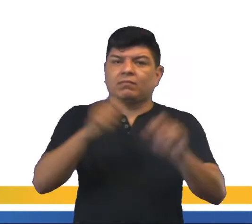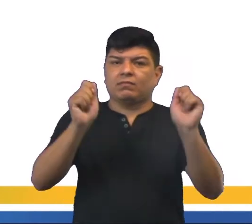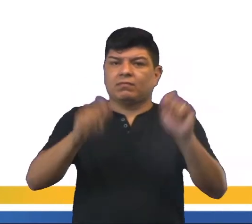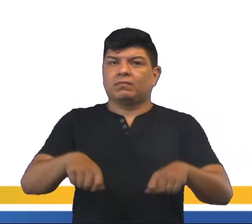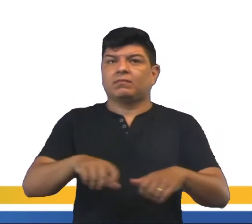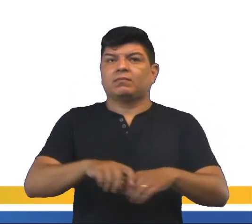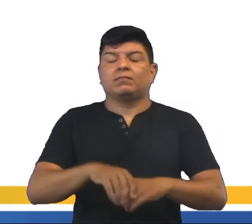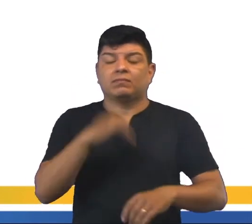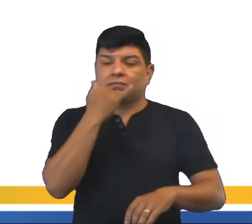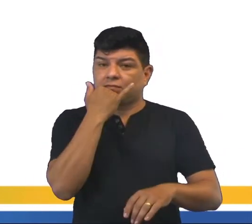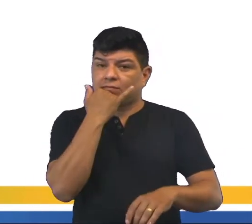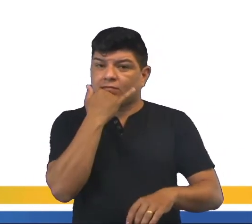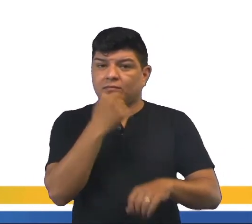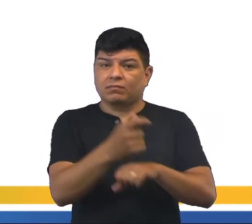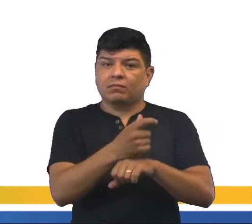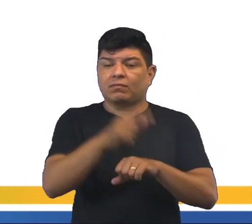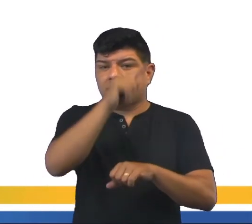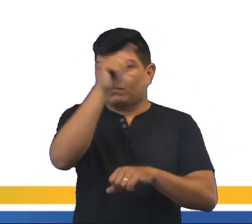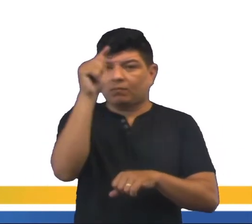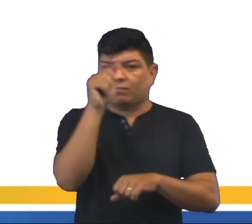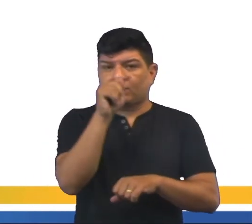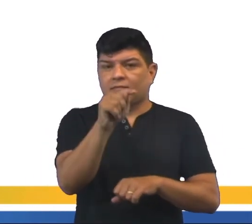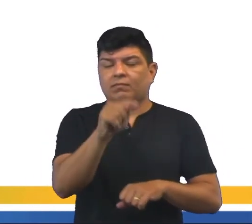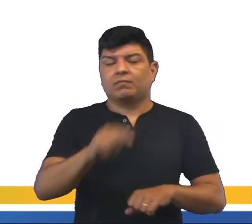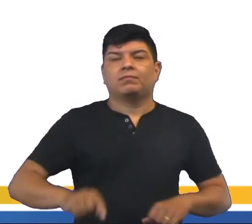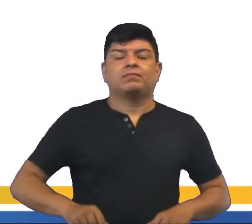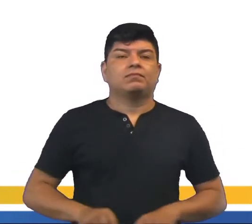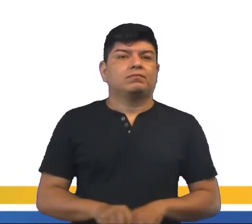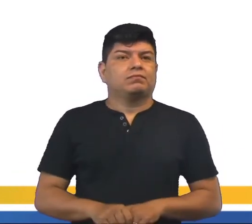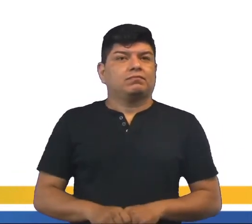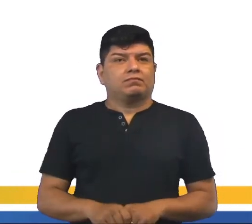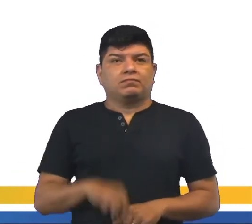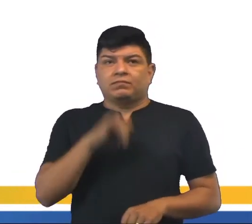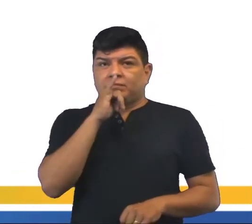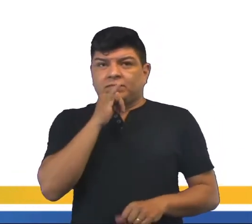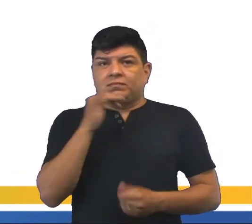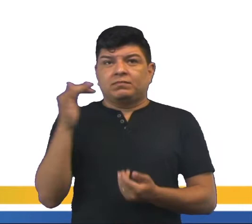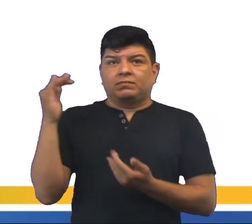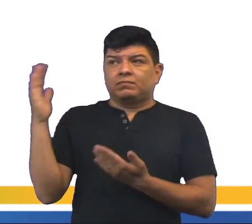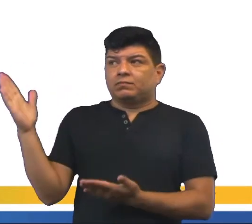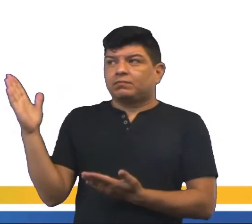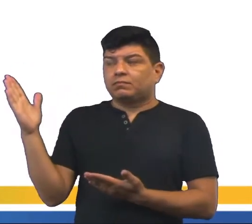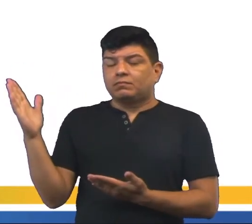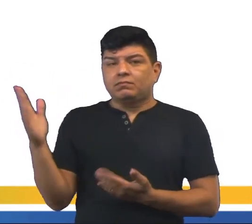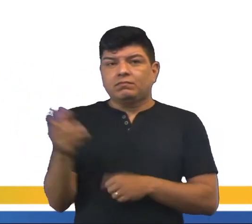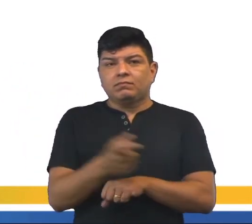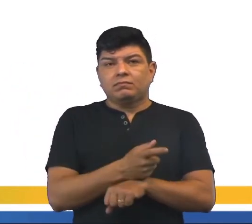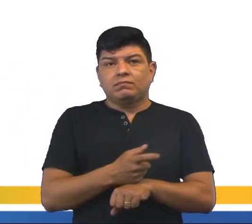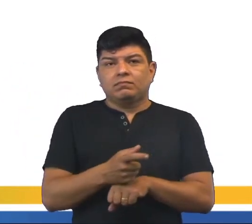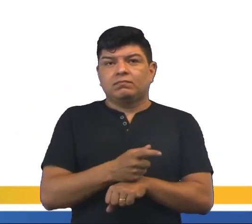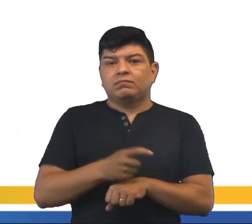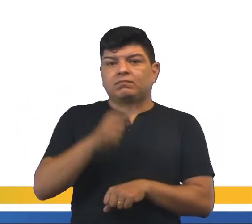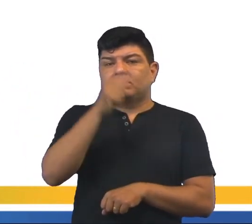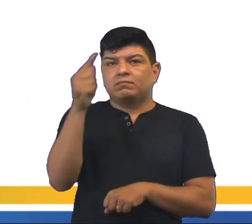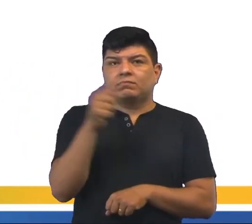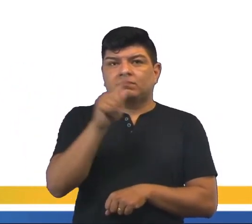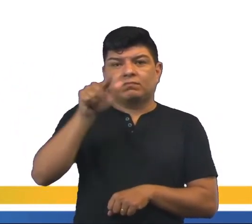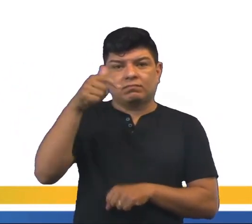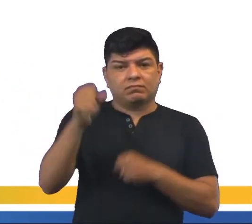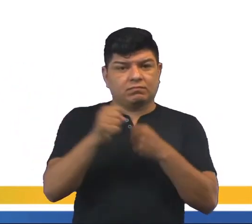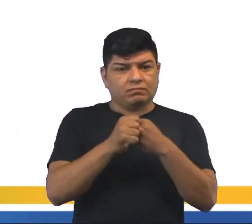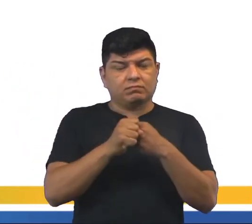possessivos. Adjetivos interrogativos. Então, o exemplo, né? Ó, adjetivo interrogativo. Coach é